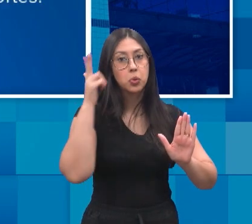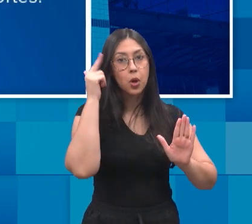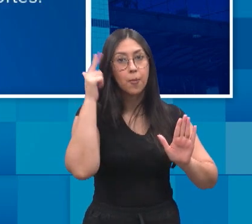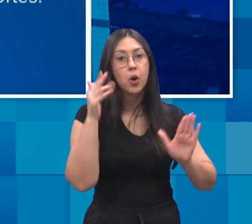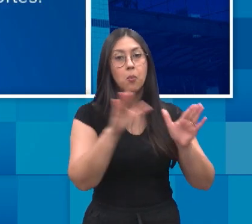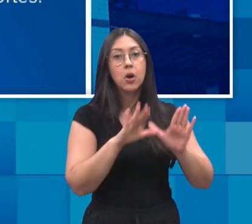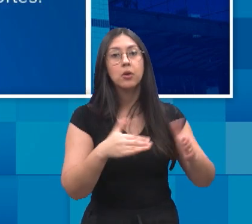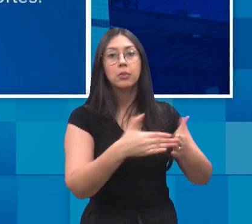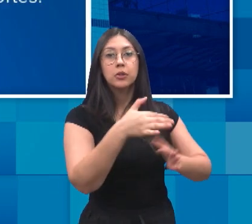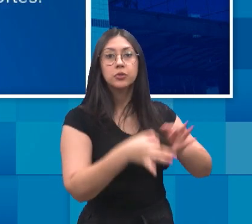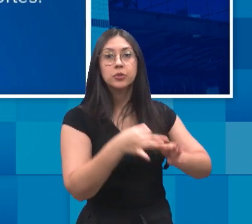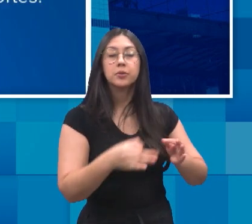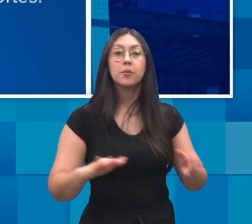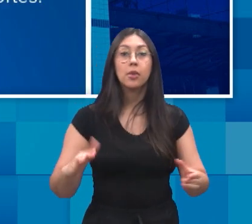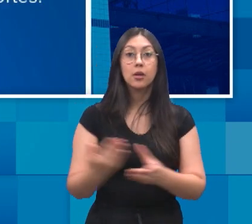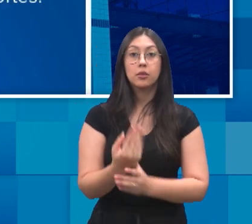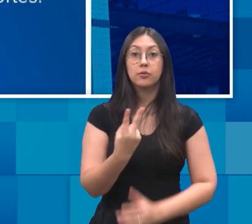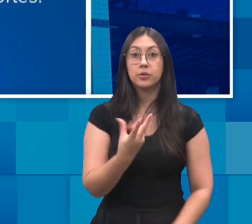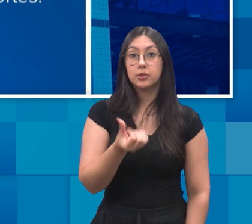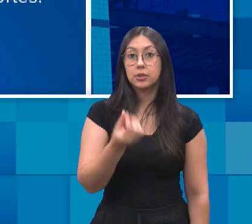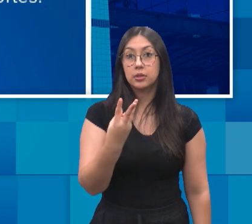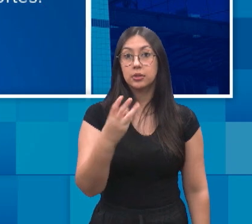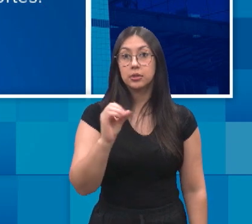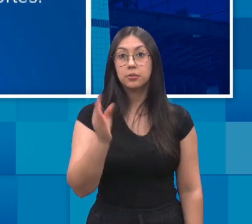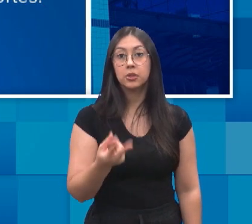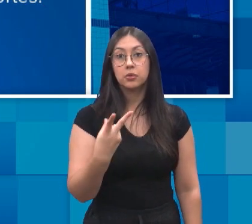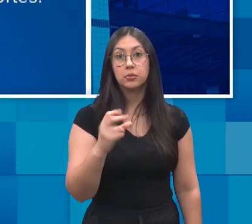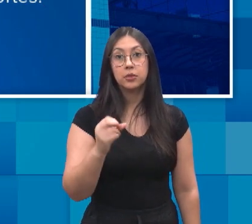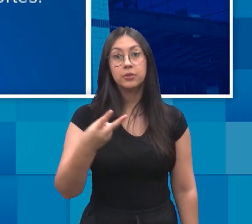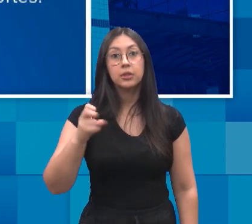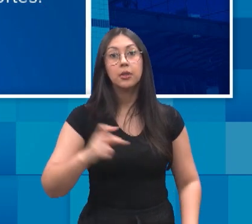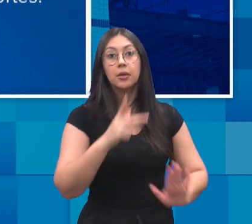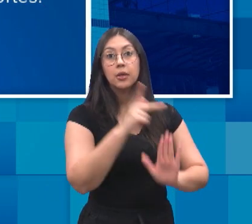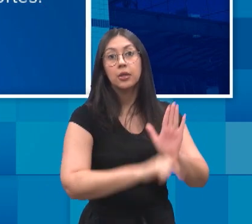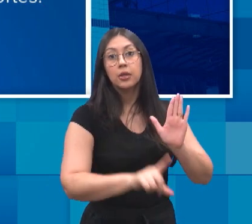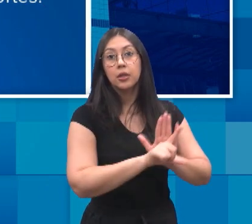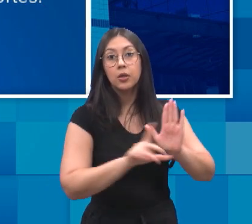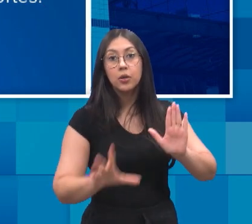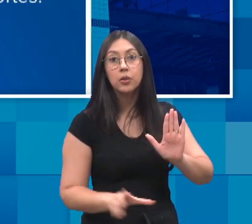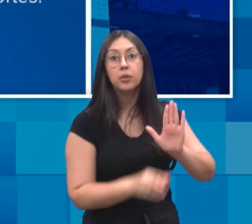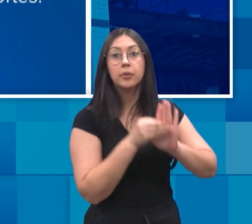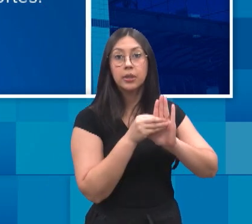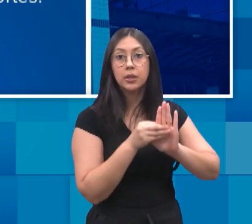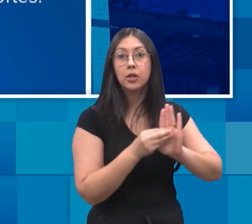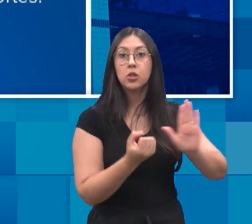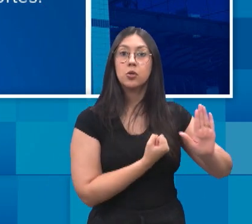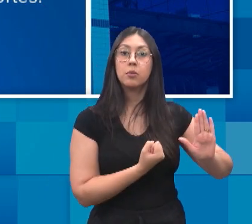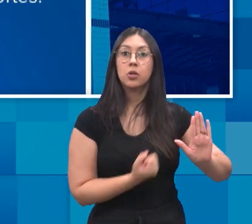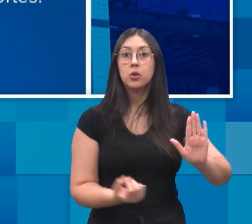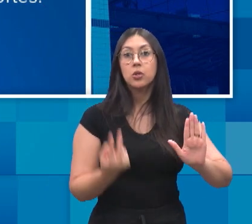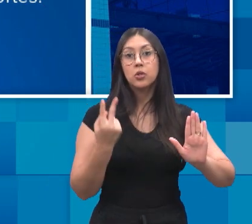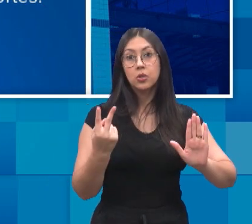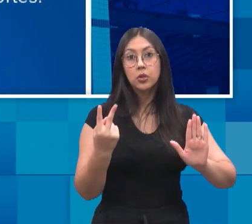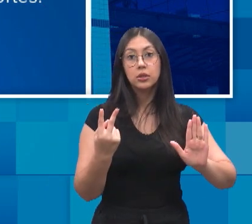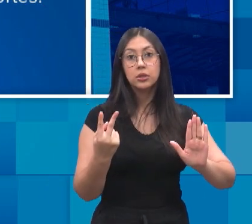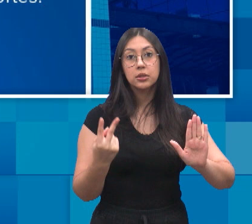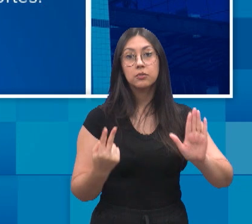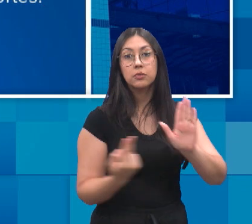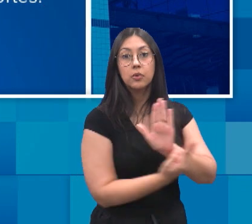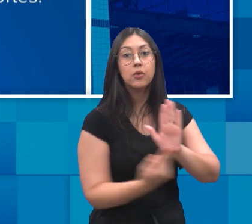número 2630/2025, projeto de lei complementar número 2/2025, autoria vereador Fabião